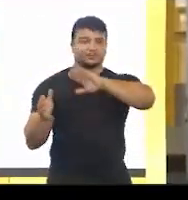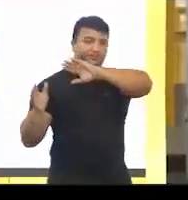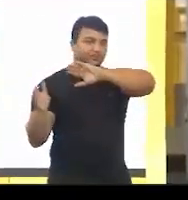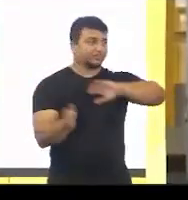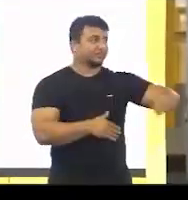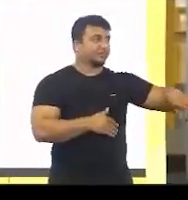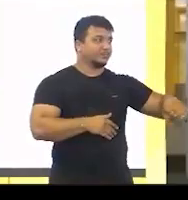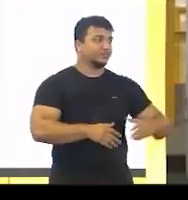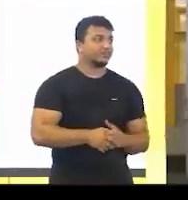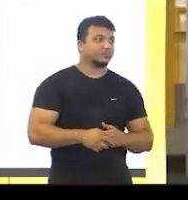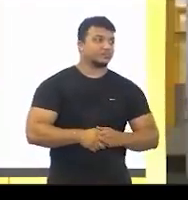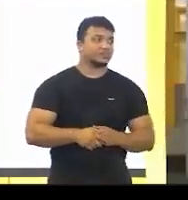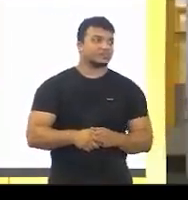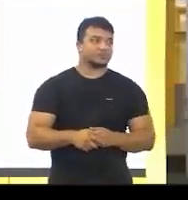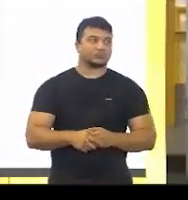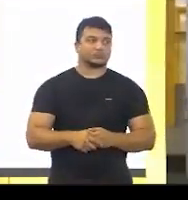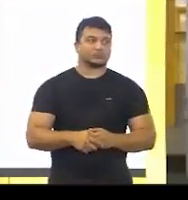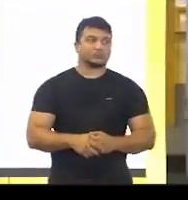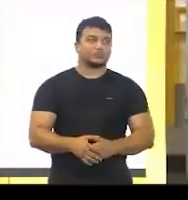Perfeito. Olha só,